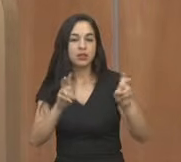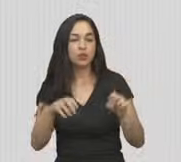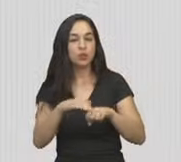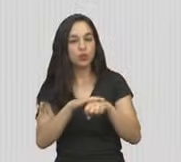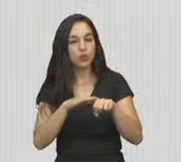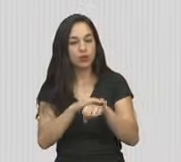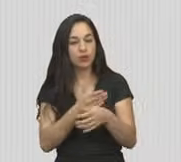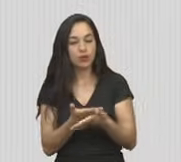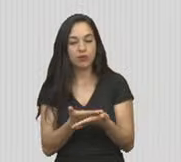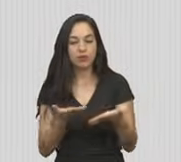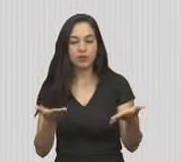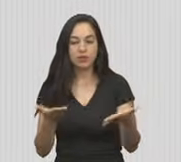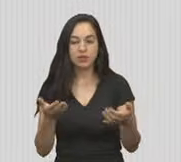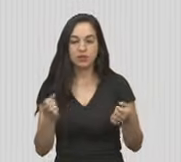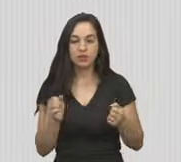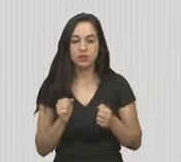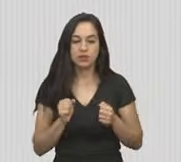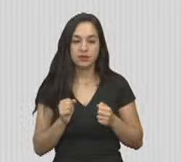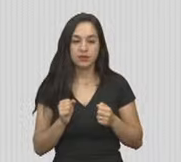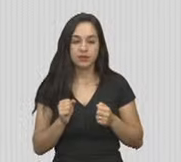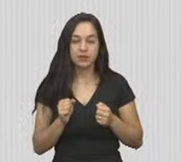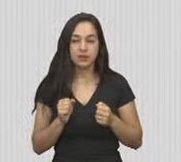senhores.